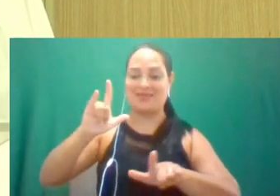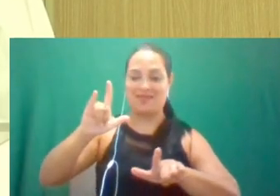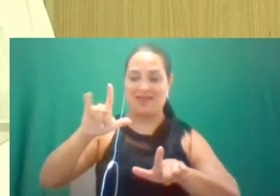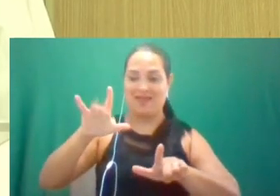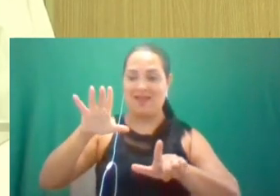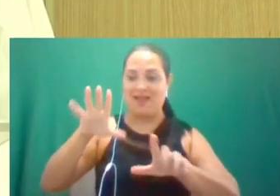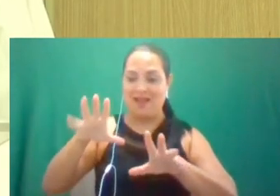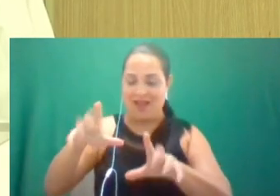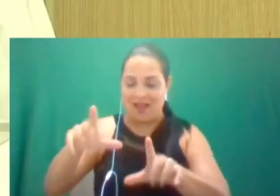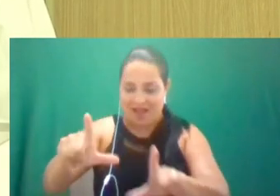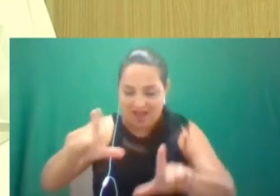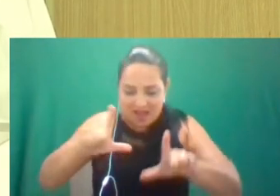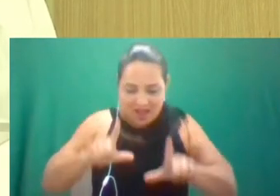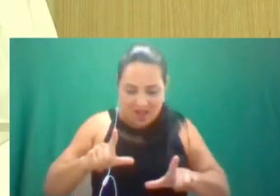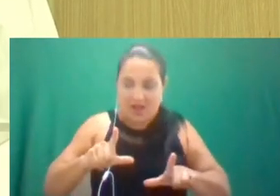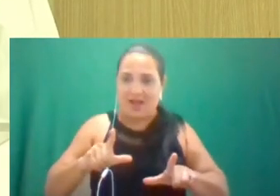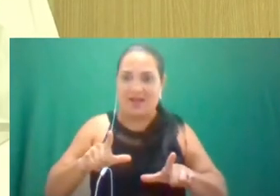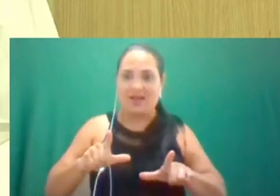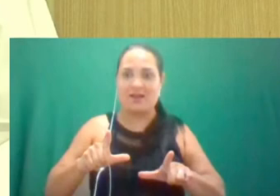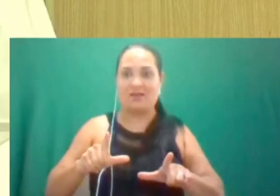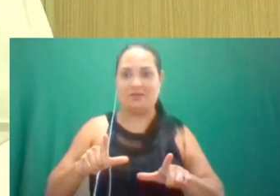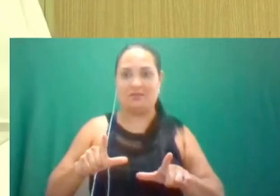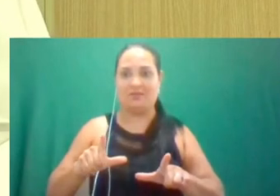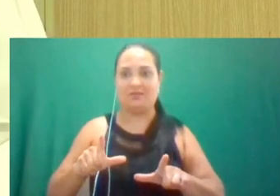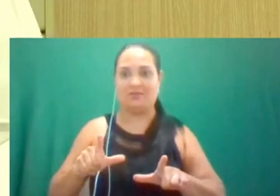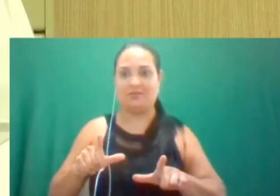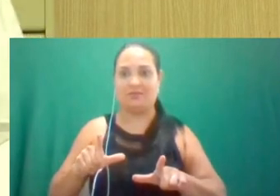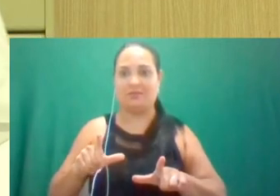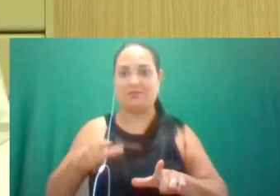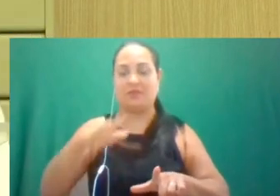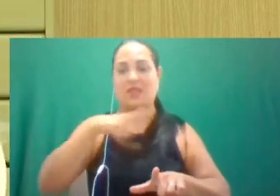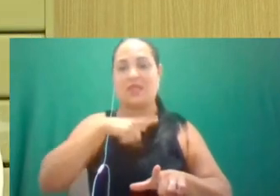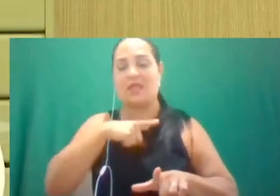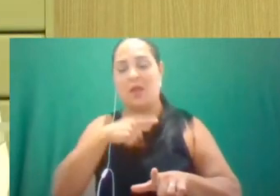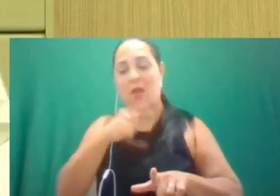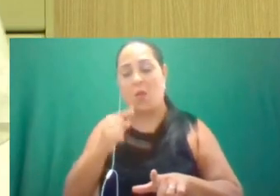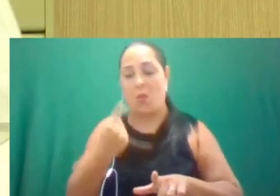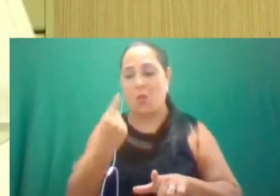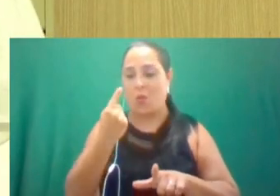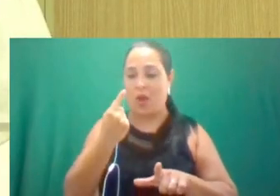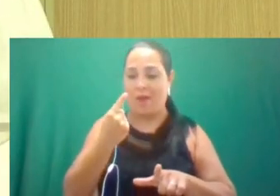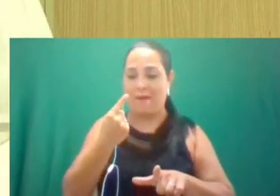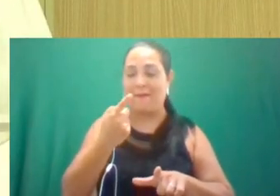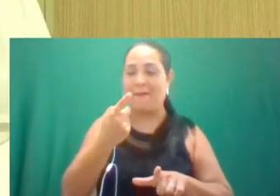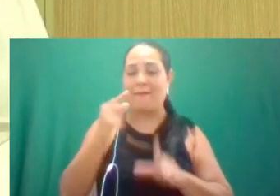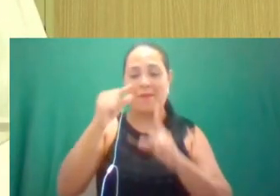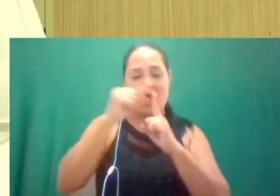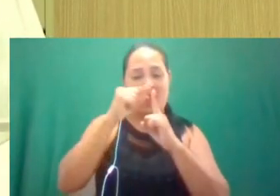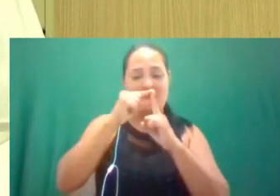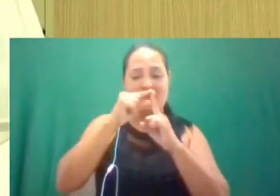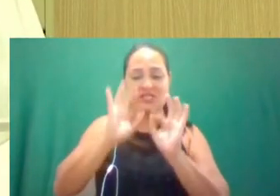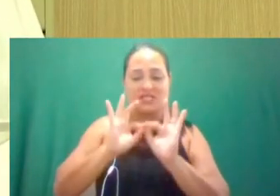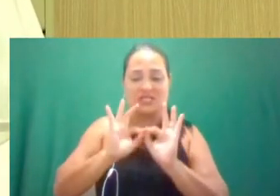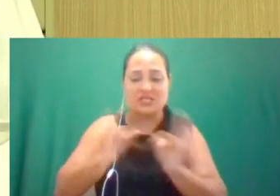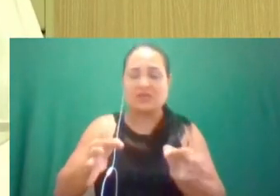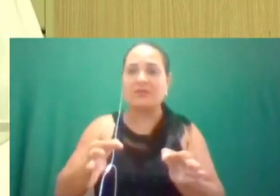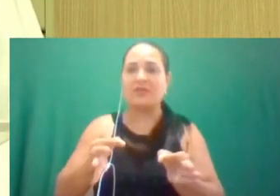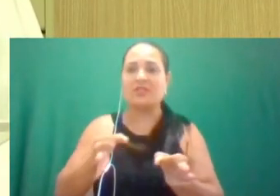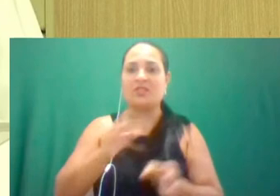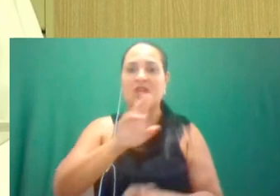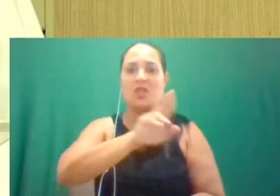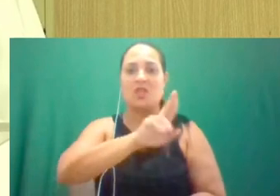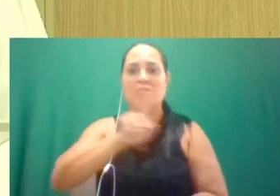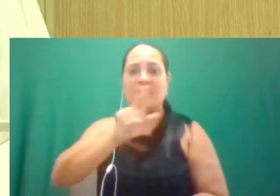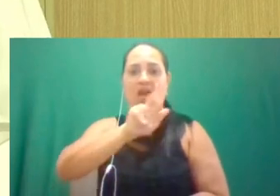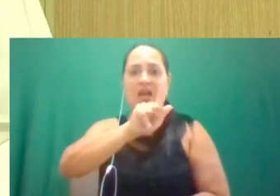a gratidão. E aí o diploma, de forma mágica, conterá todos os nomes de cada um e cada um que estão no